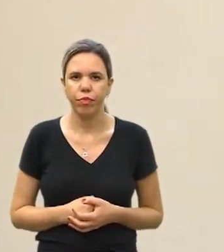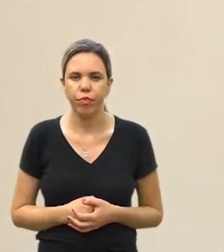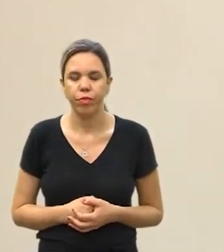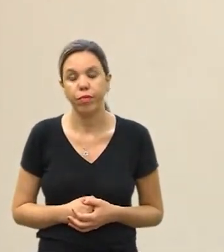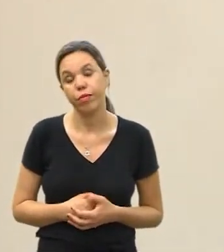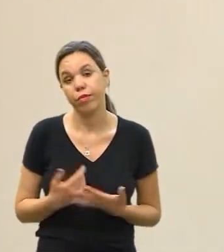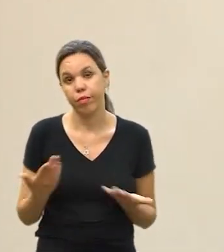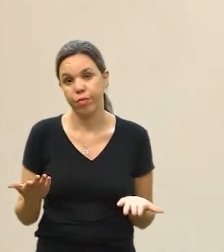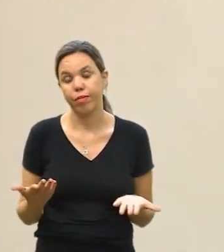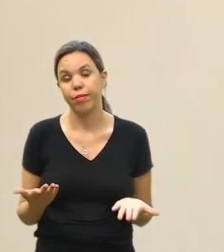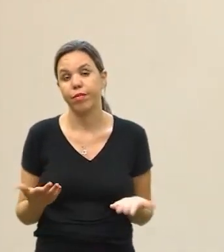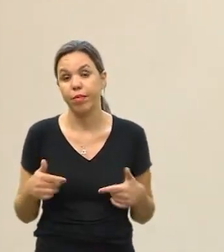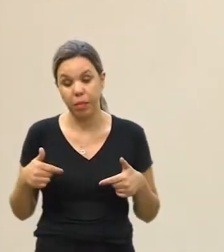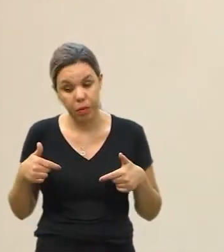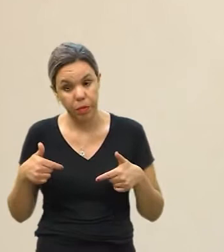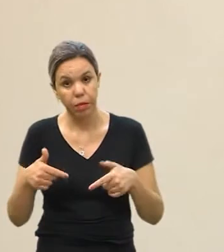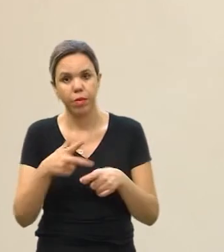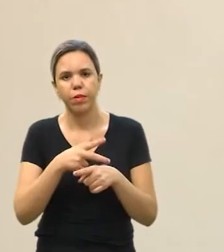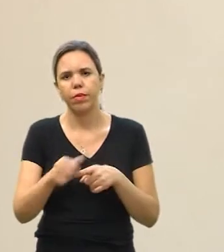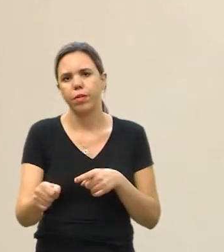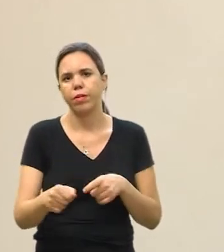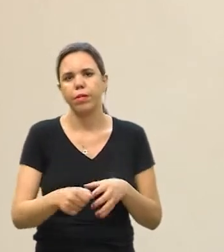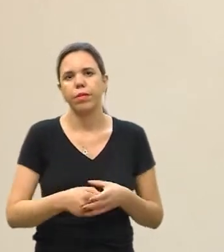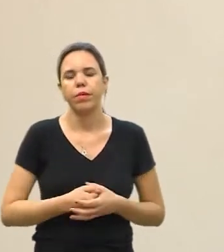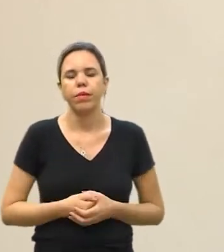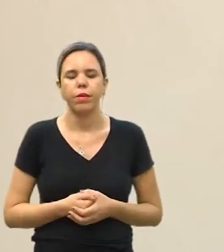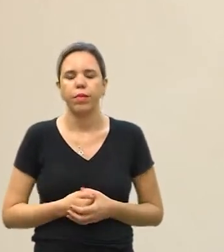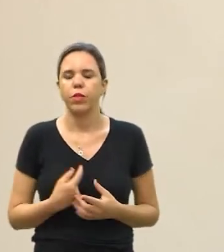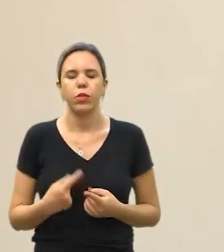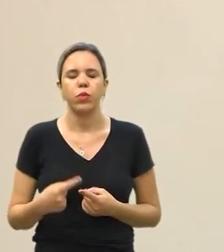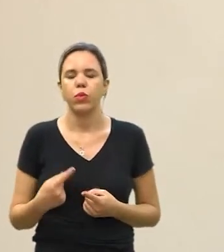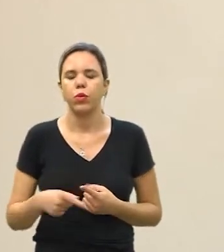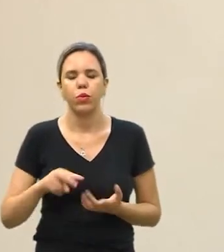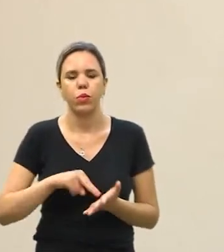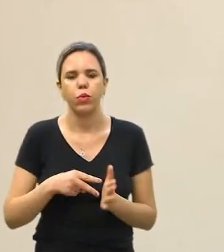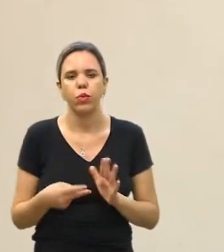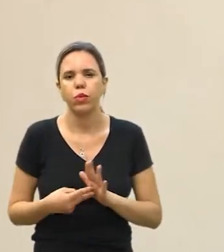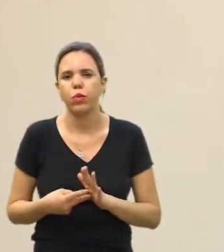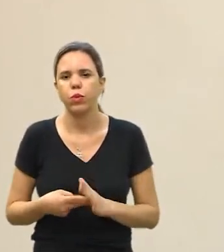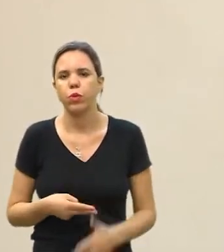Viviane, é superação. Por que superação?